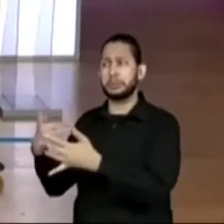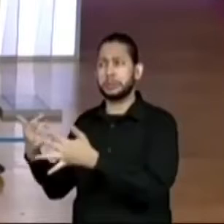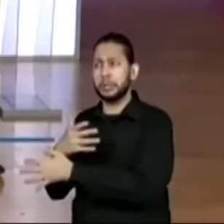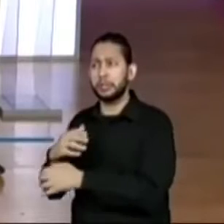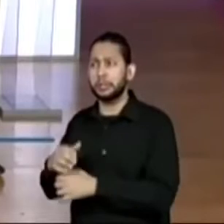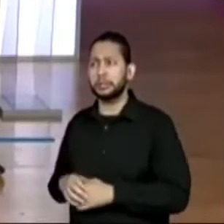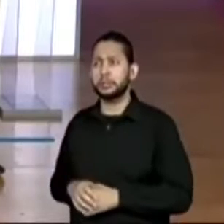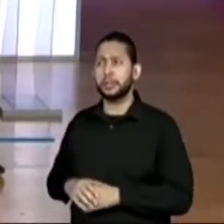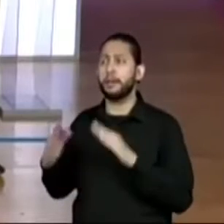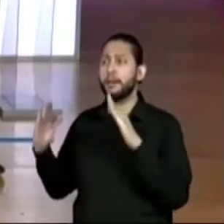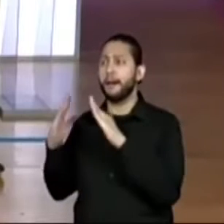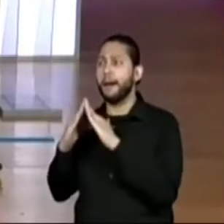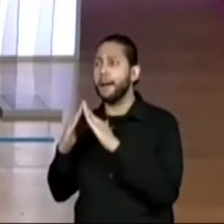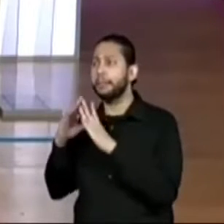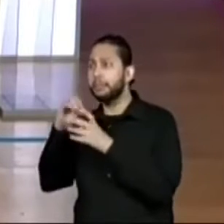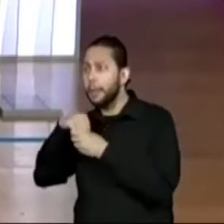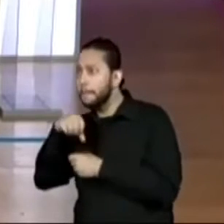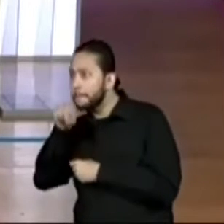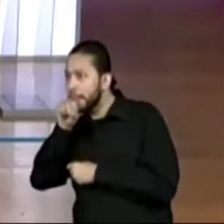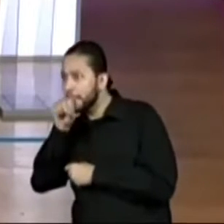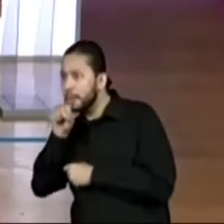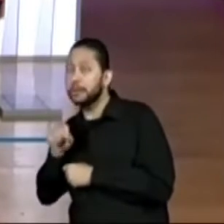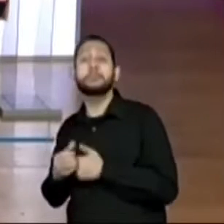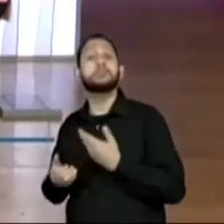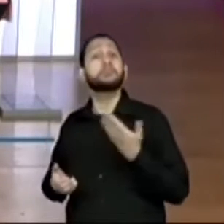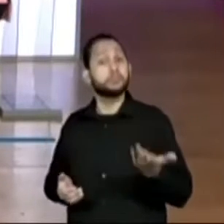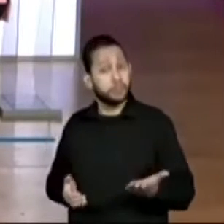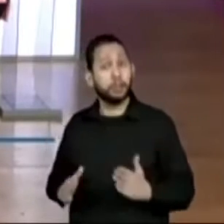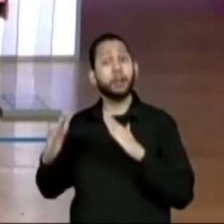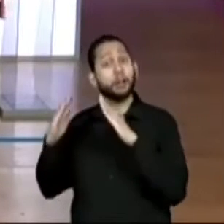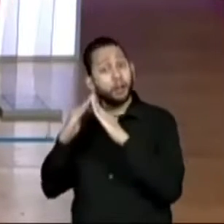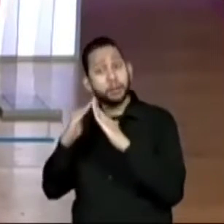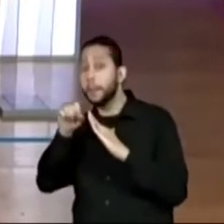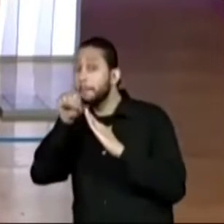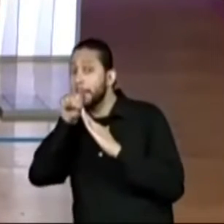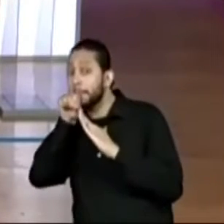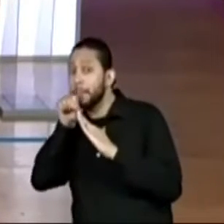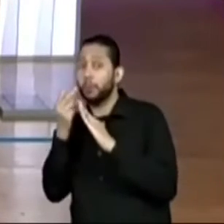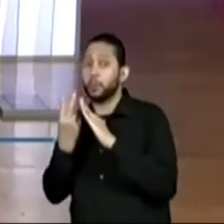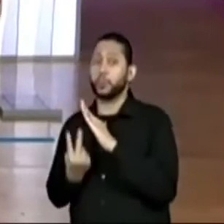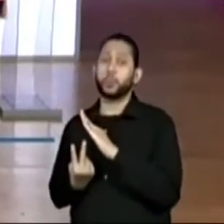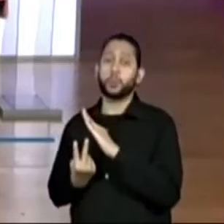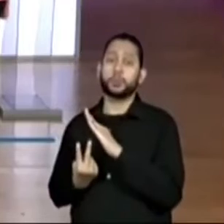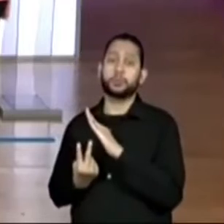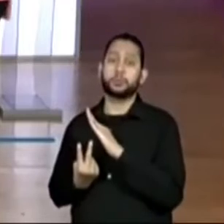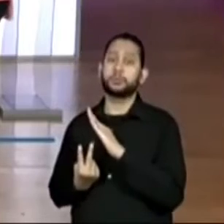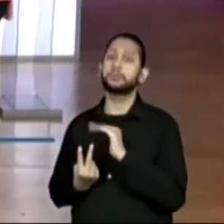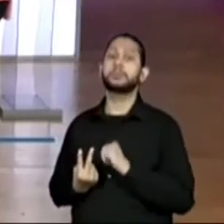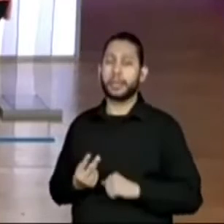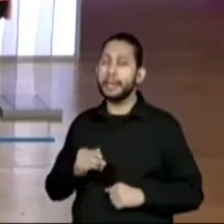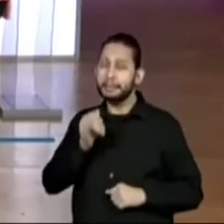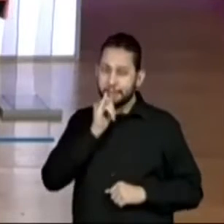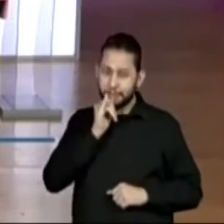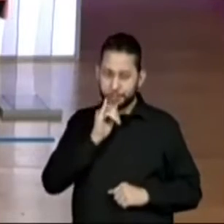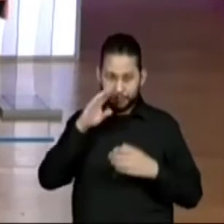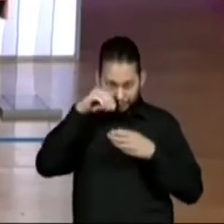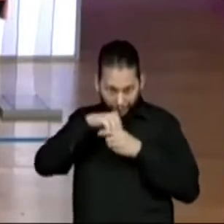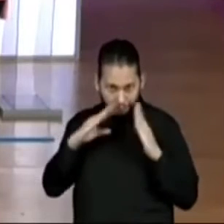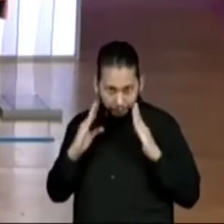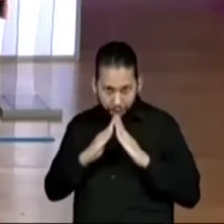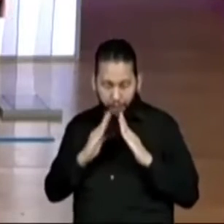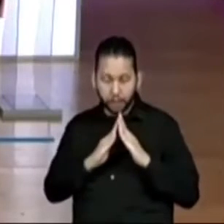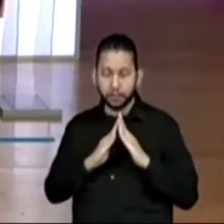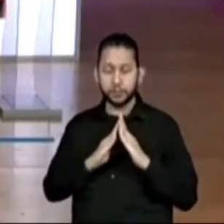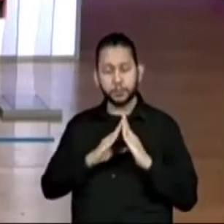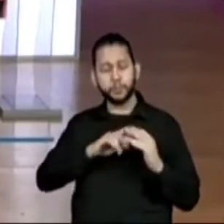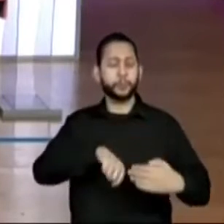casa da mãe. Na casa da mãe, né? Sim. Que fala que elas estavam em casa, quando começa a história, fala que elas